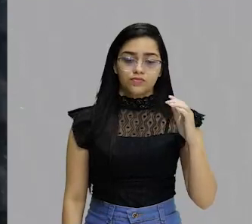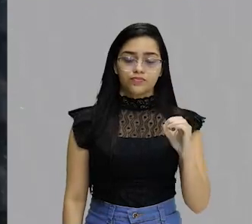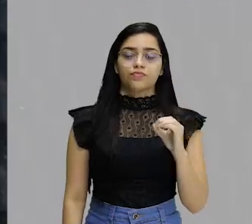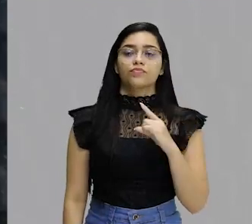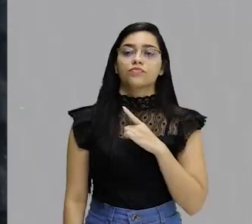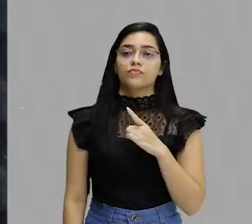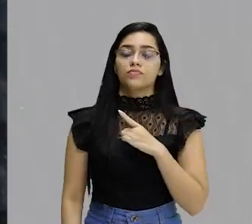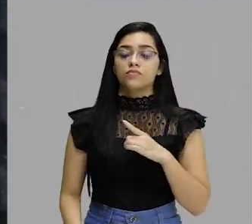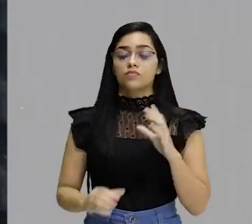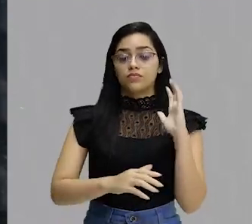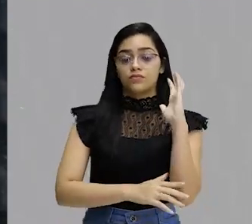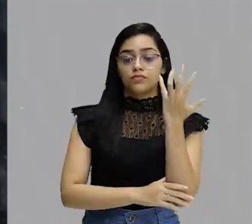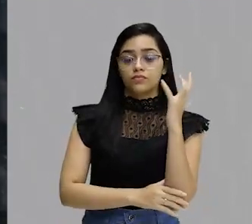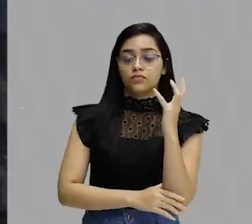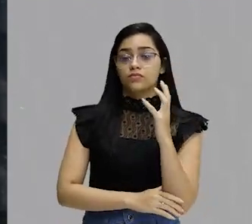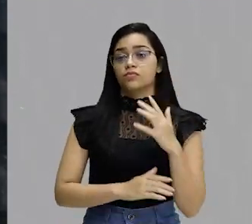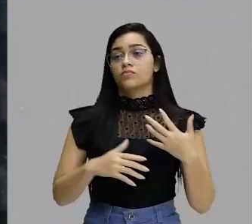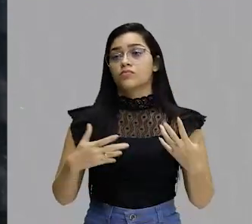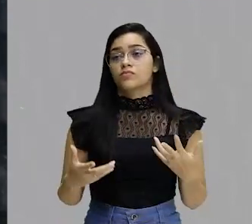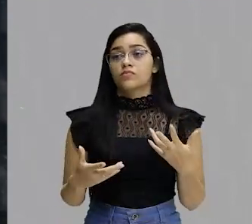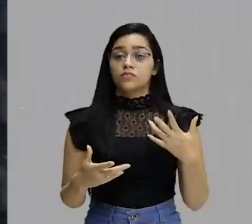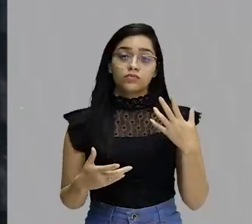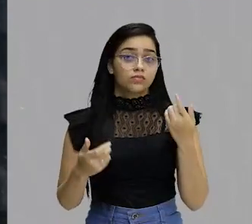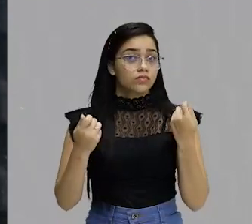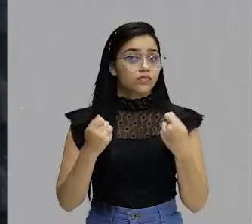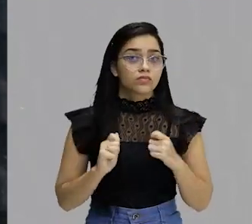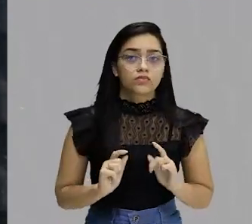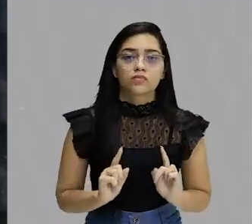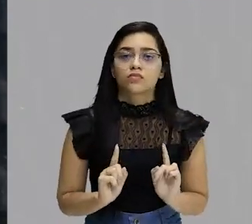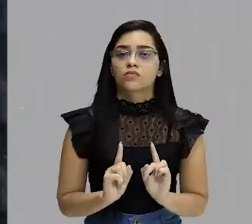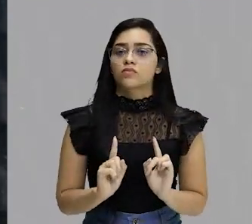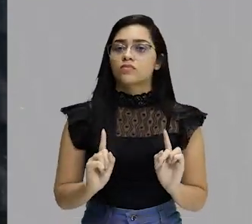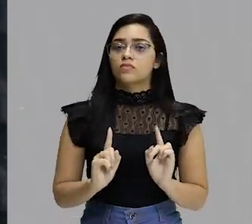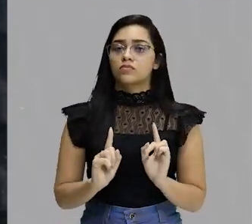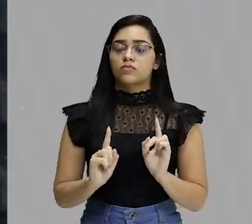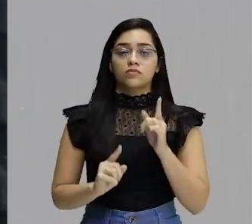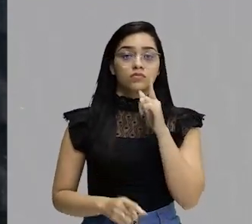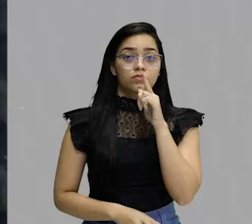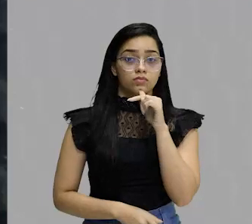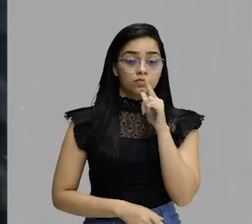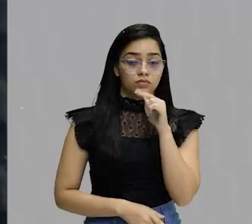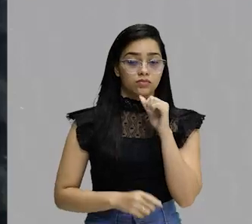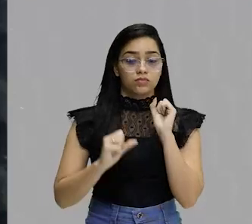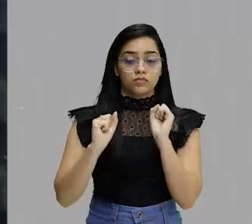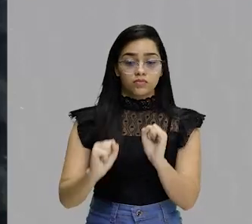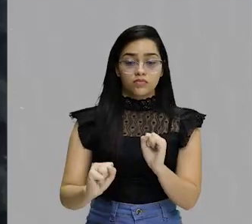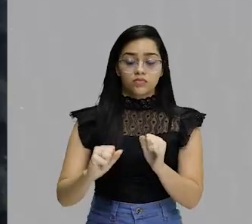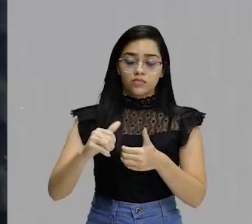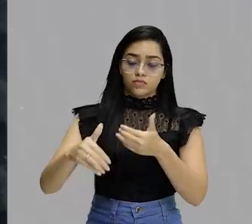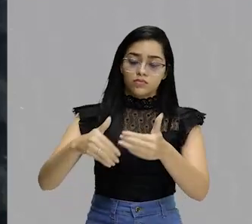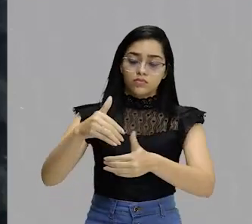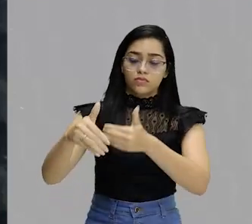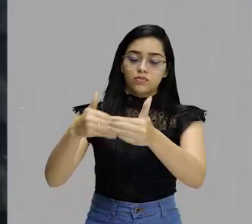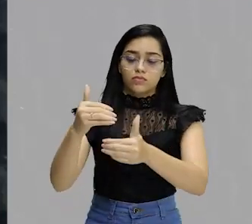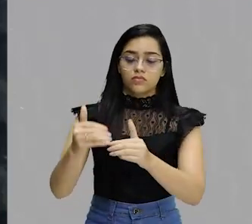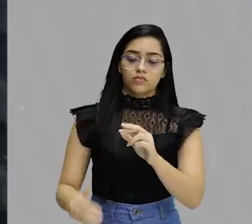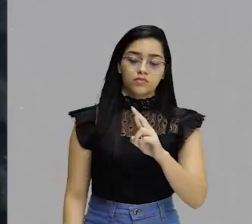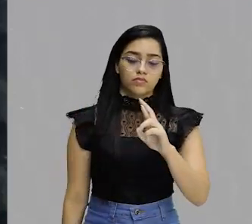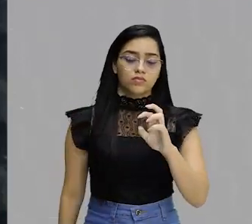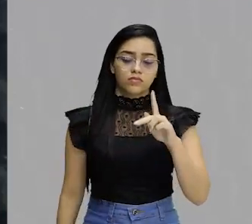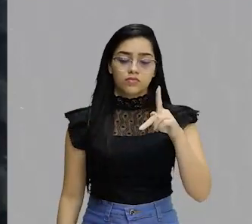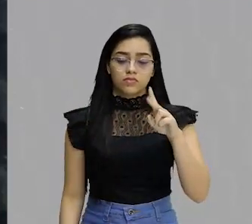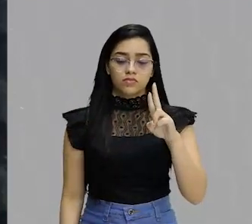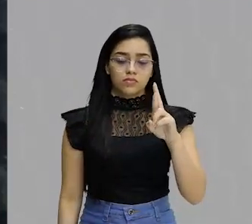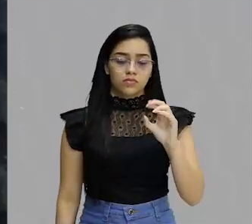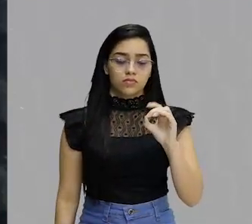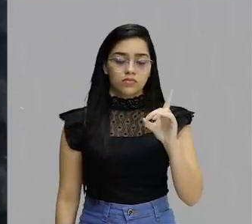são plantas que não precisam da água para promover o processo de reprodução.